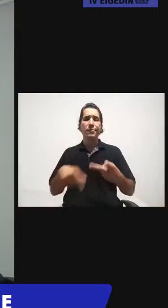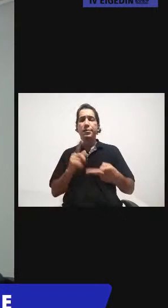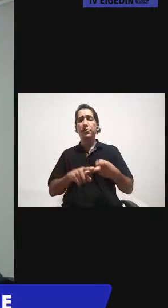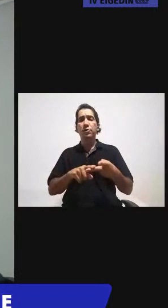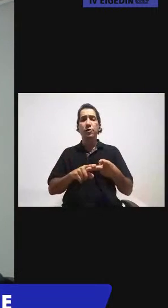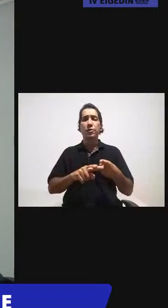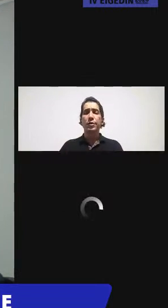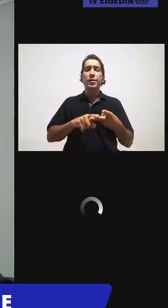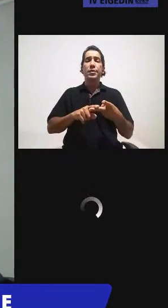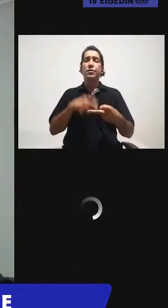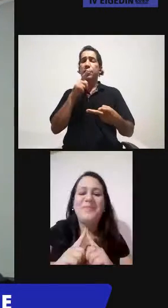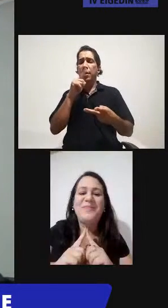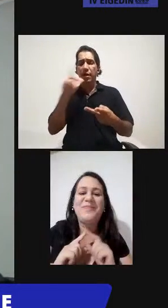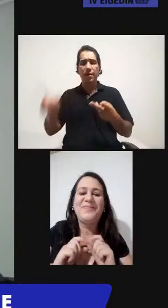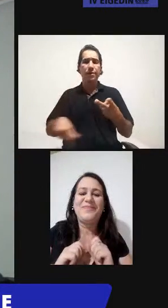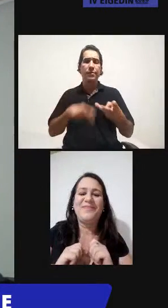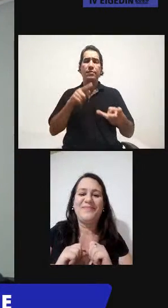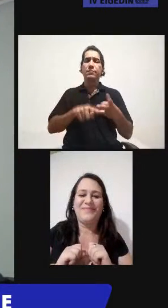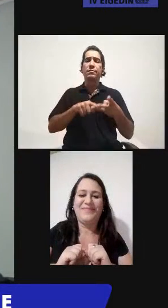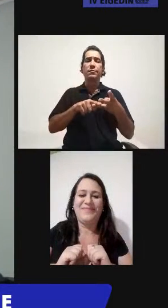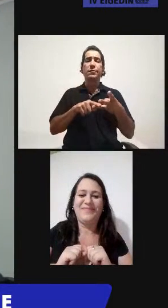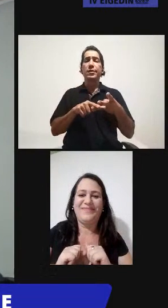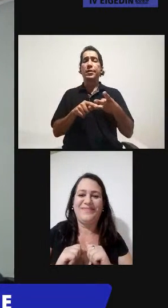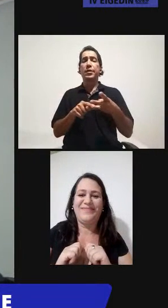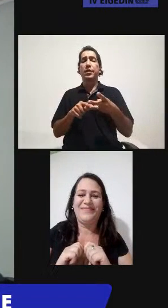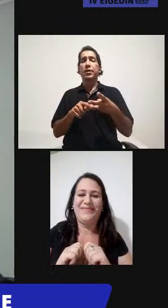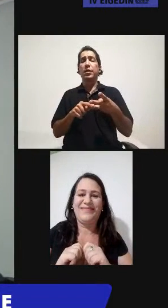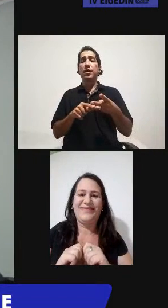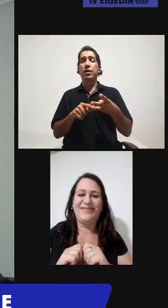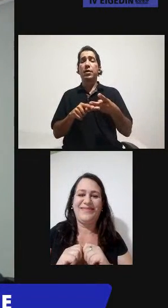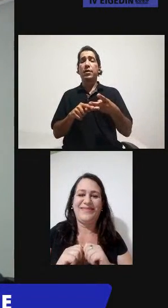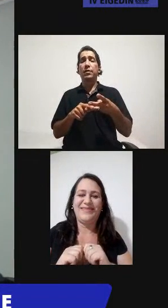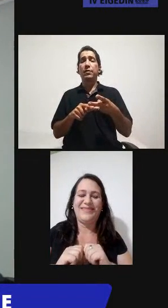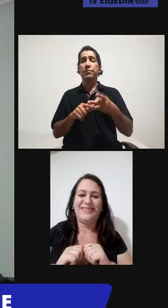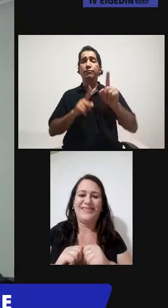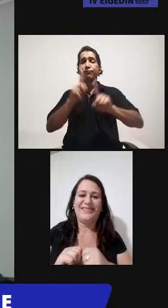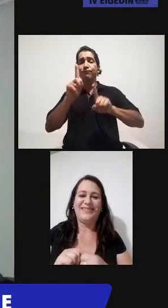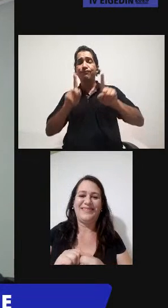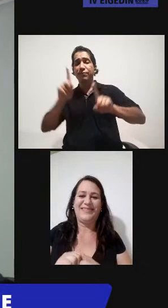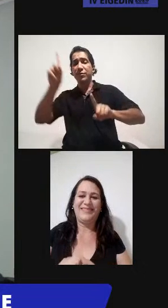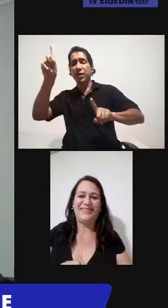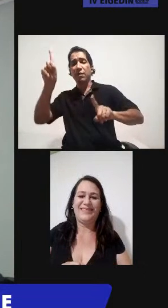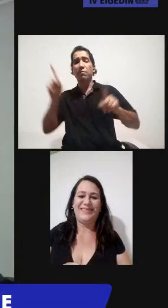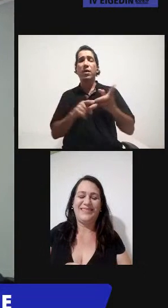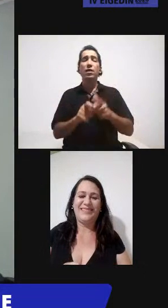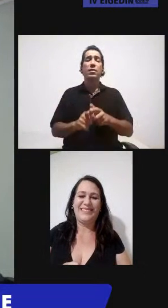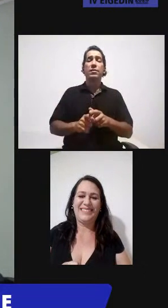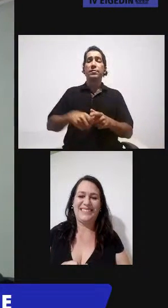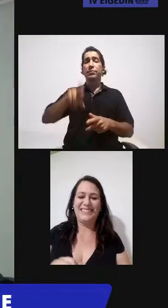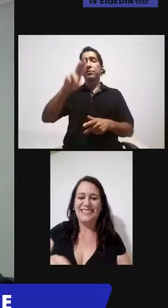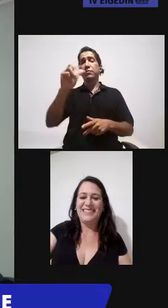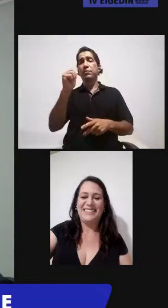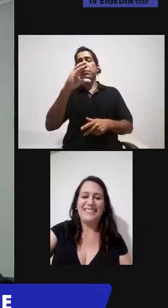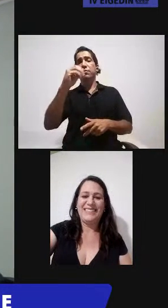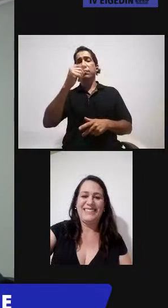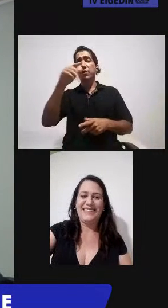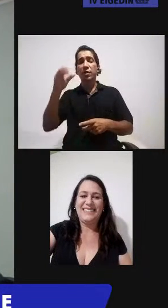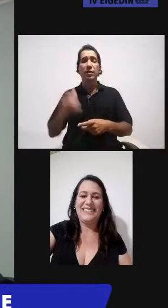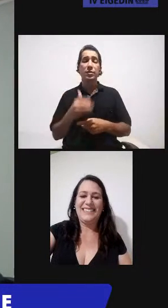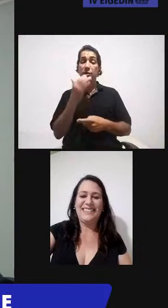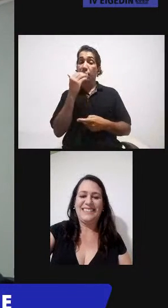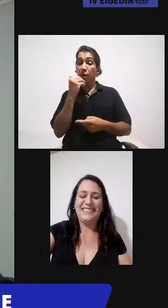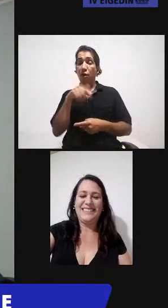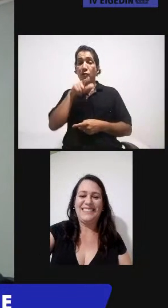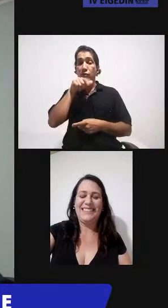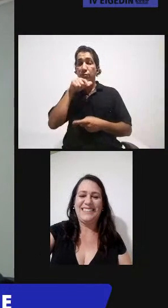de fluxo de água, sensor de medição de ração, medidores de energia elétrica, ok? Contagem